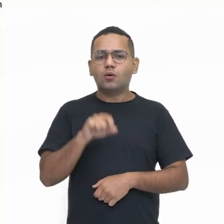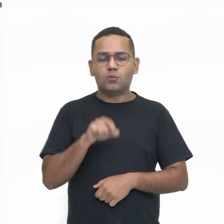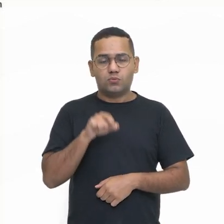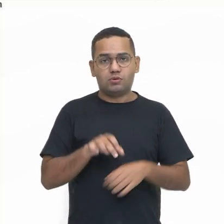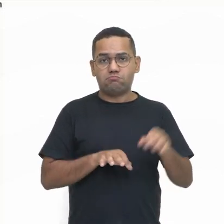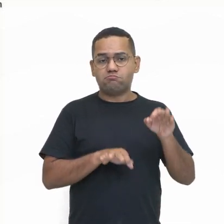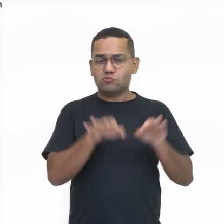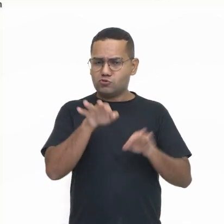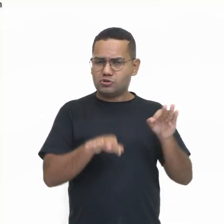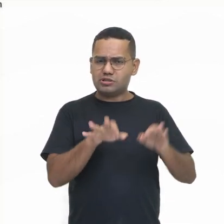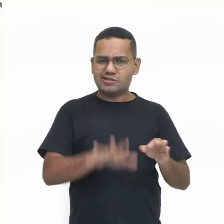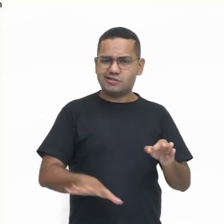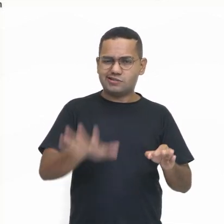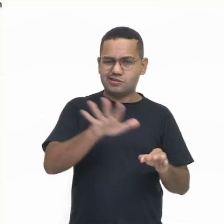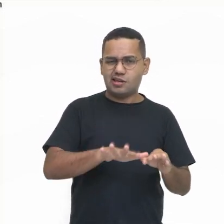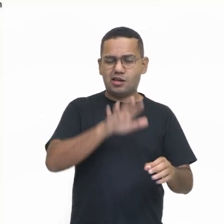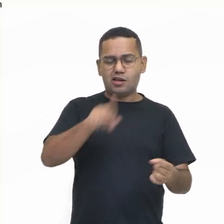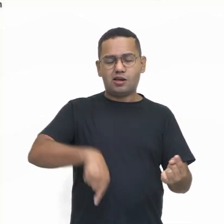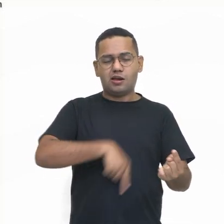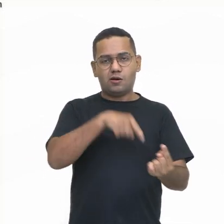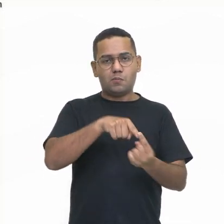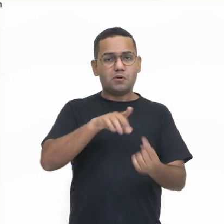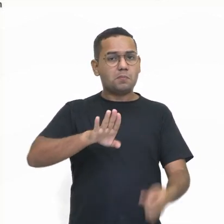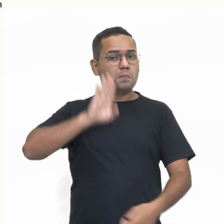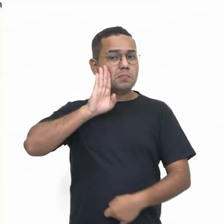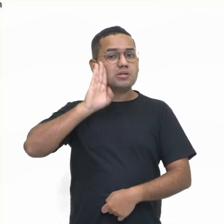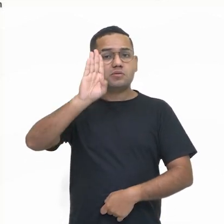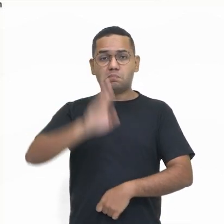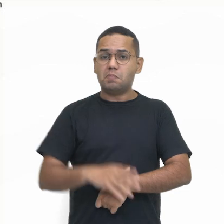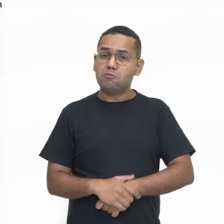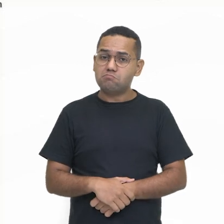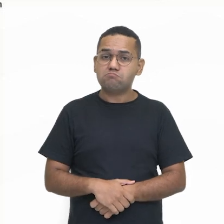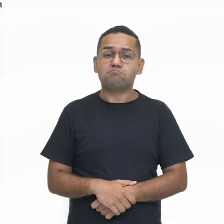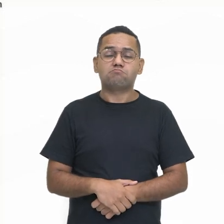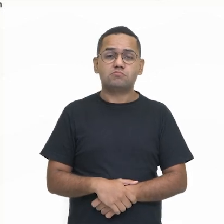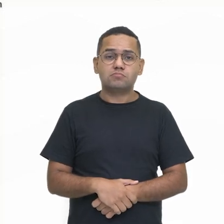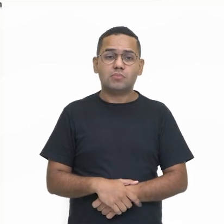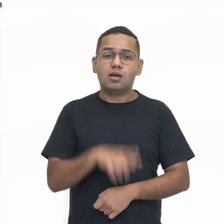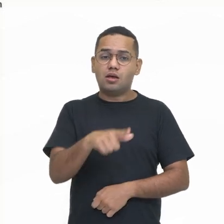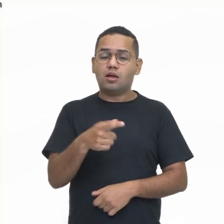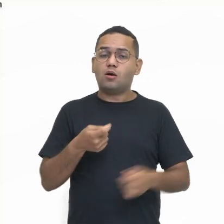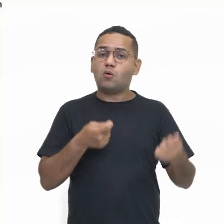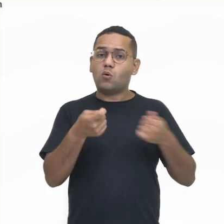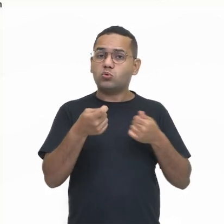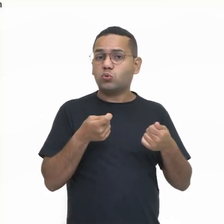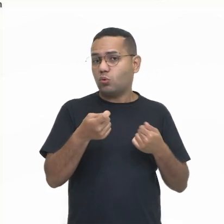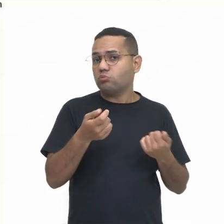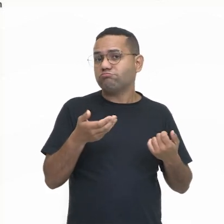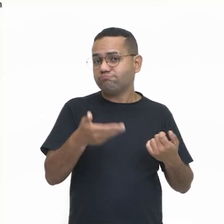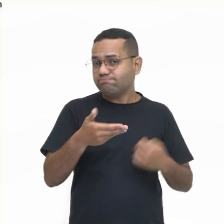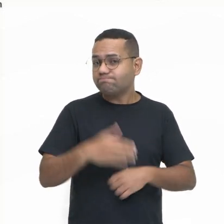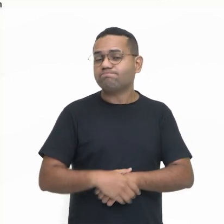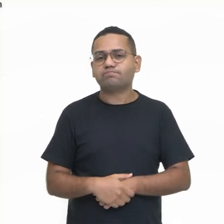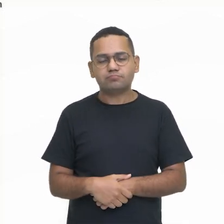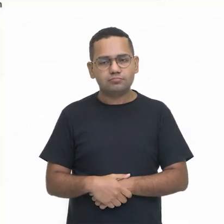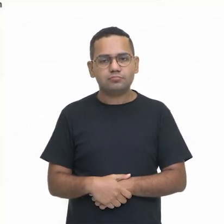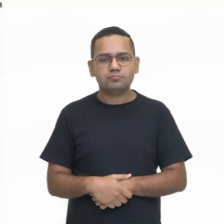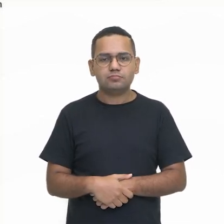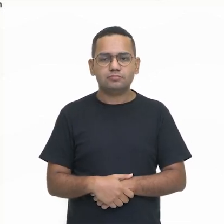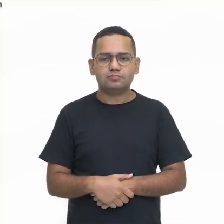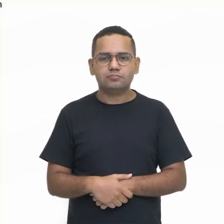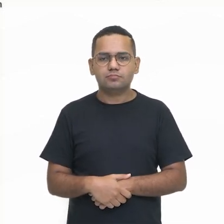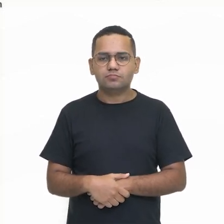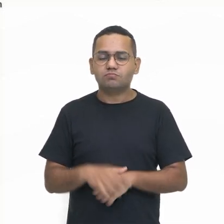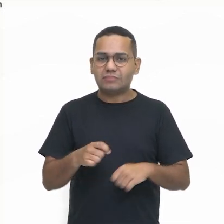jurisdicional é uma das principais funções do Estado. É o papel do Estado. Tá? O Estado, ele